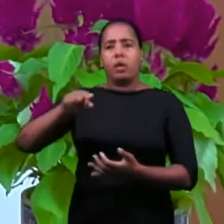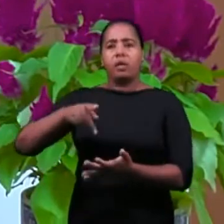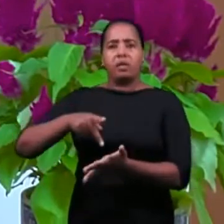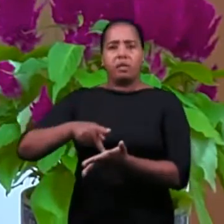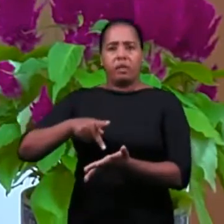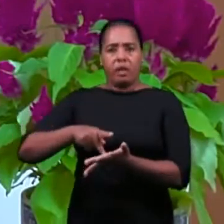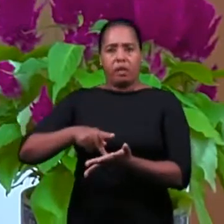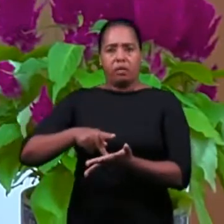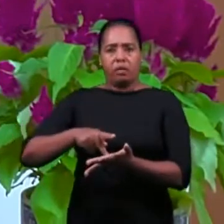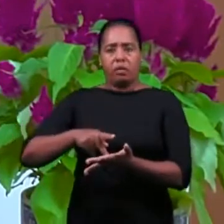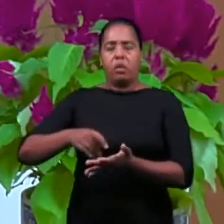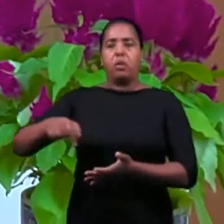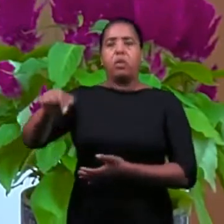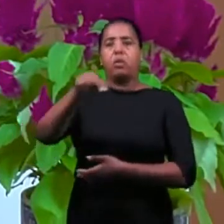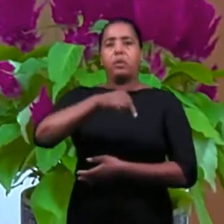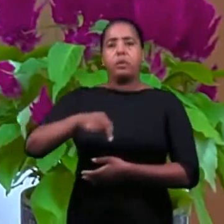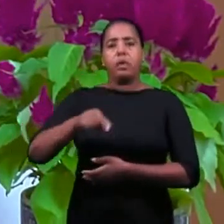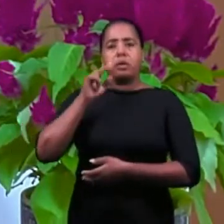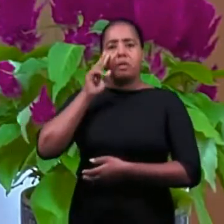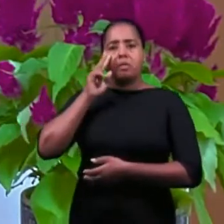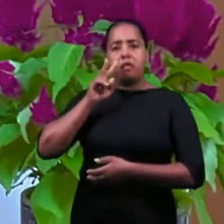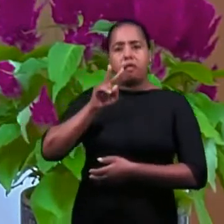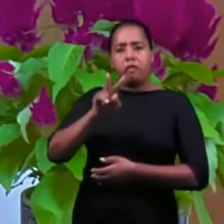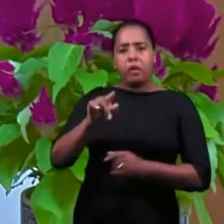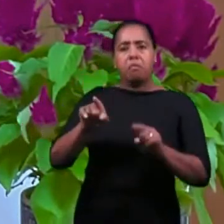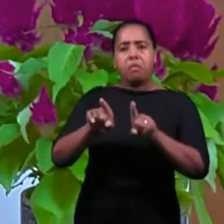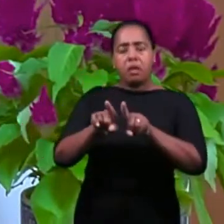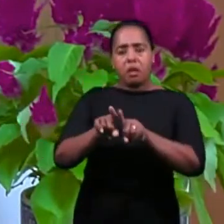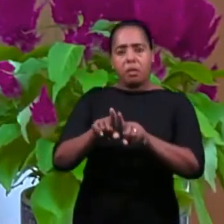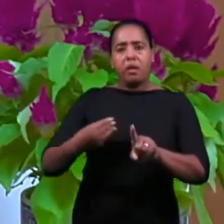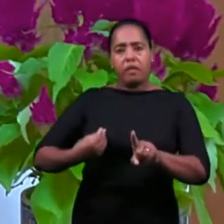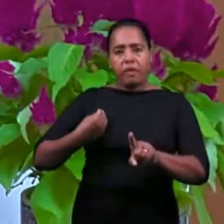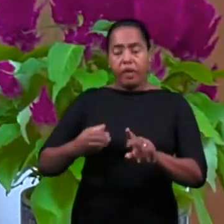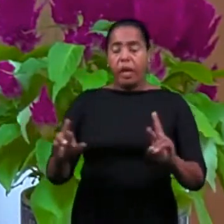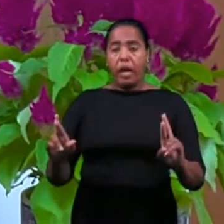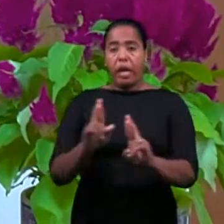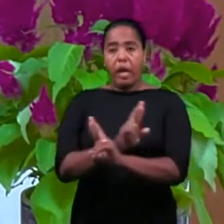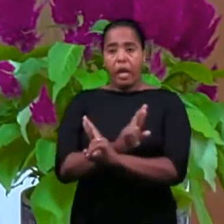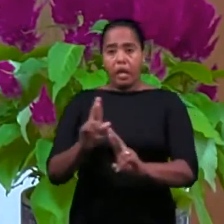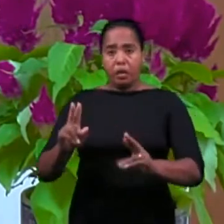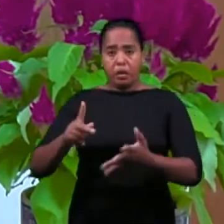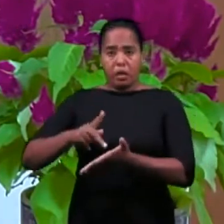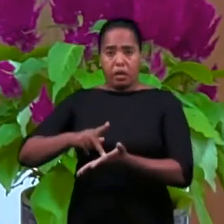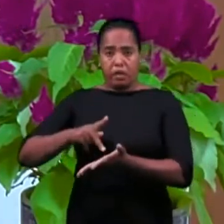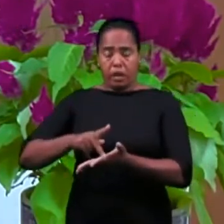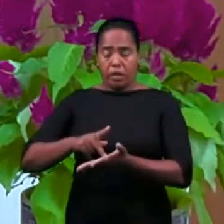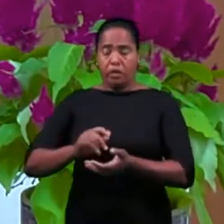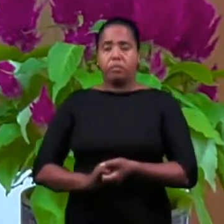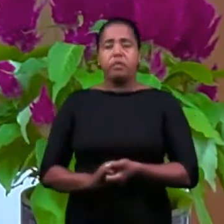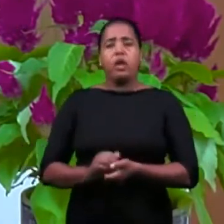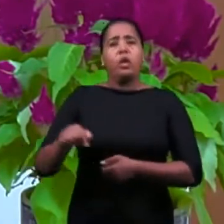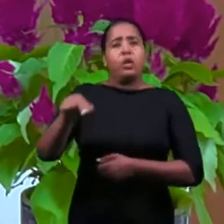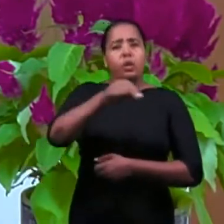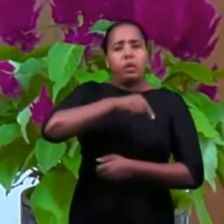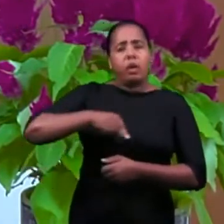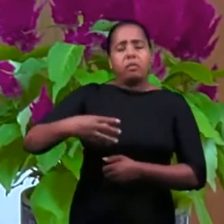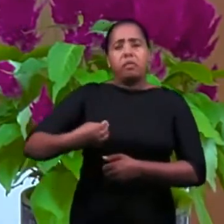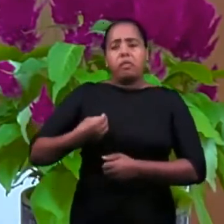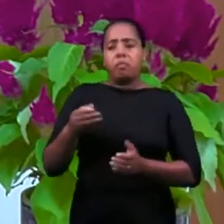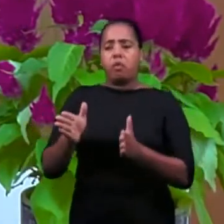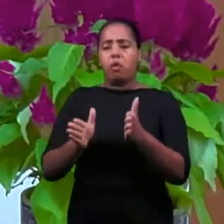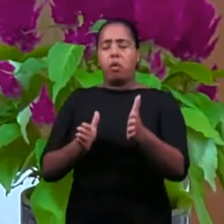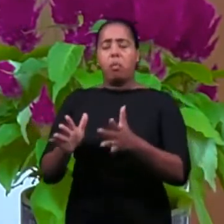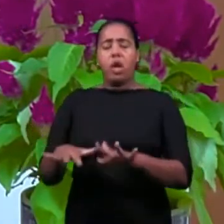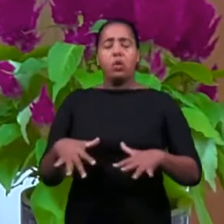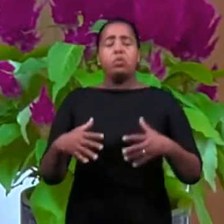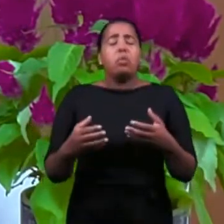e vivendo com relação à verdade. Em primeiro lugar, meus irmãos, nós estamos vivendo um momento de